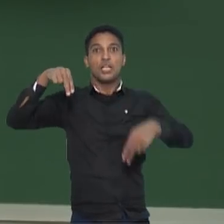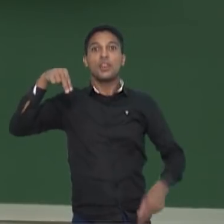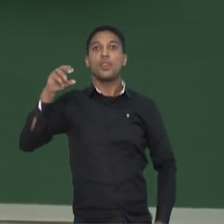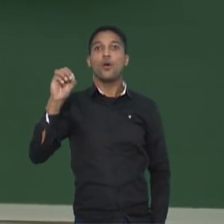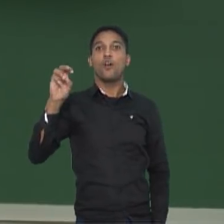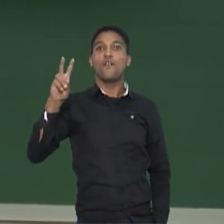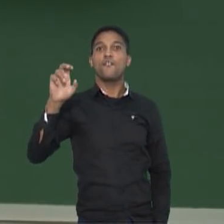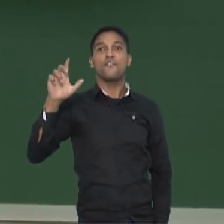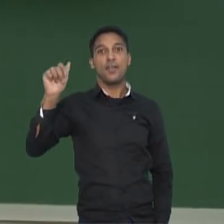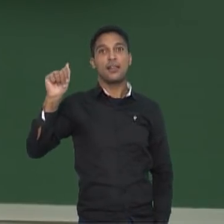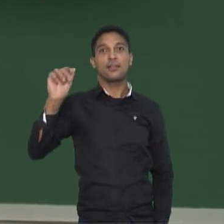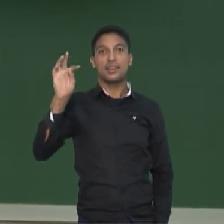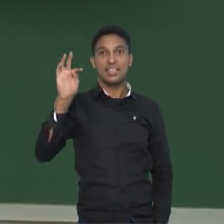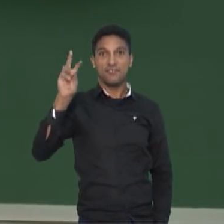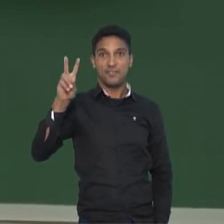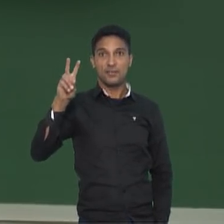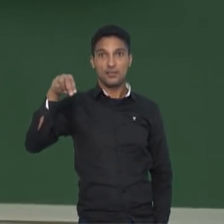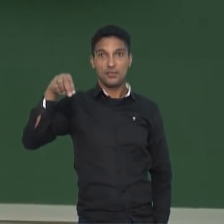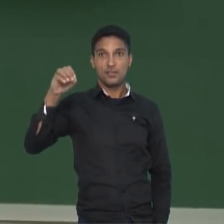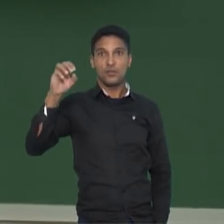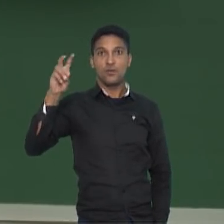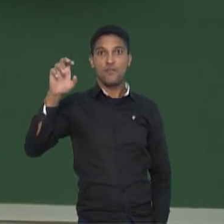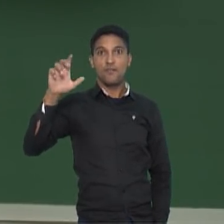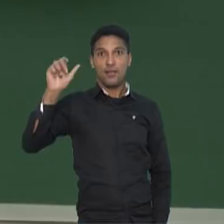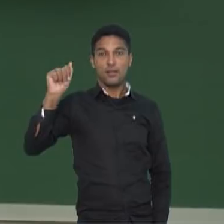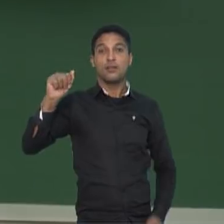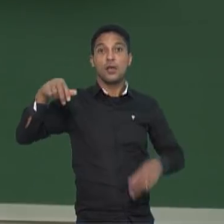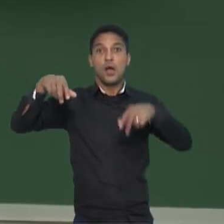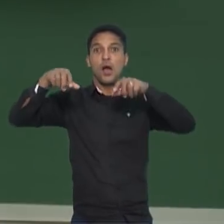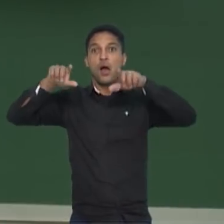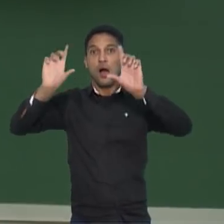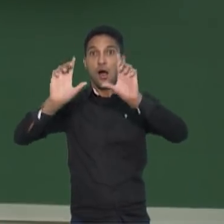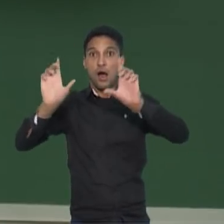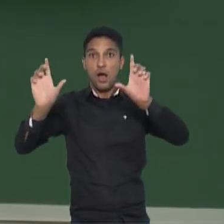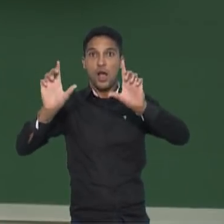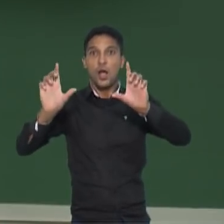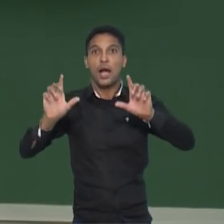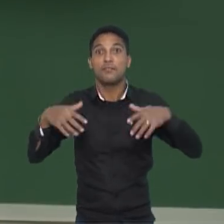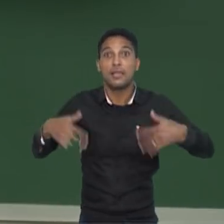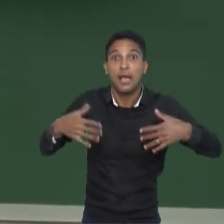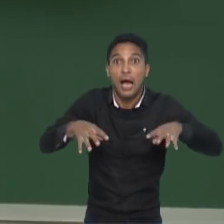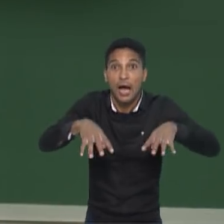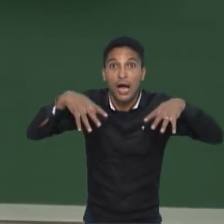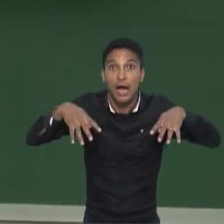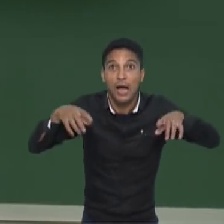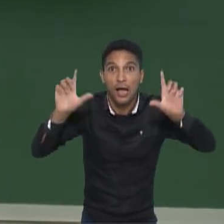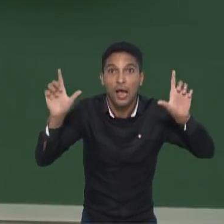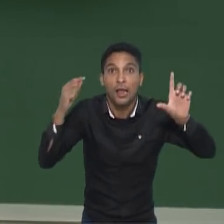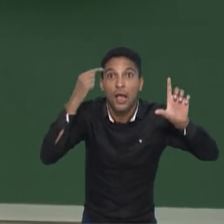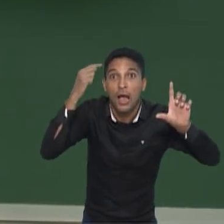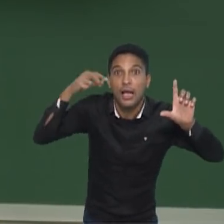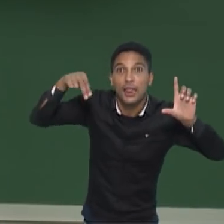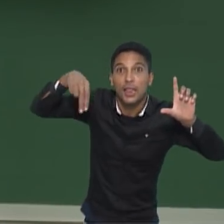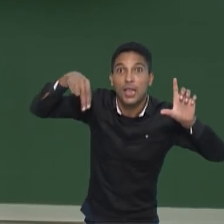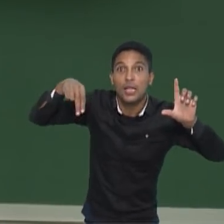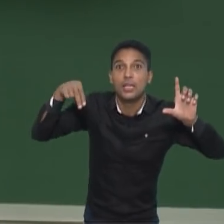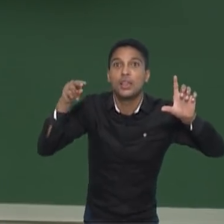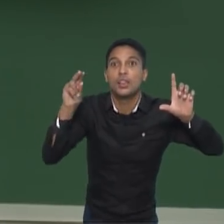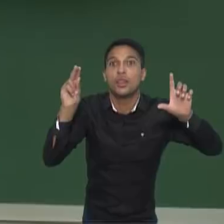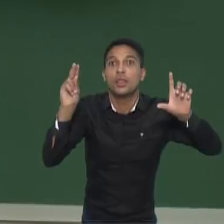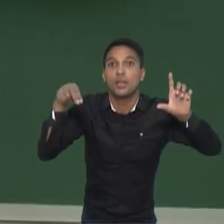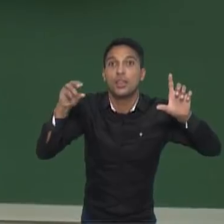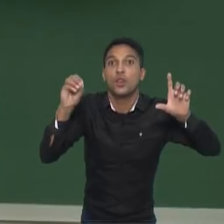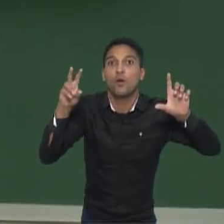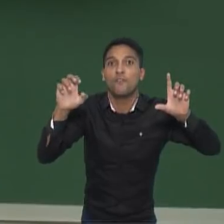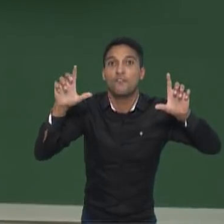toda uma pesquisa para saber o que as pessoas estão falando, o que elas estão esperando, o que elas estão pensando na novela, para que ela se desenvolva. O